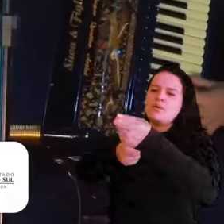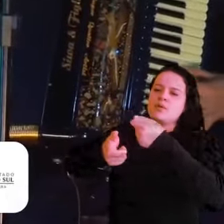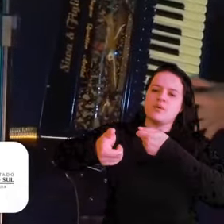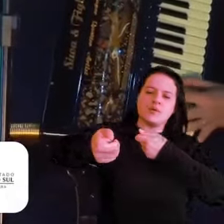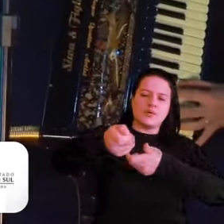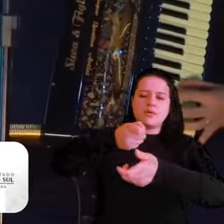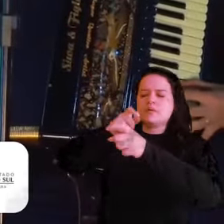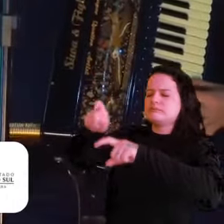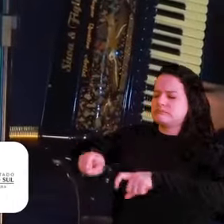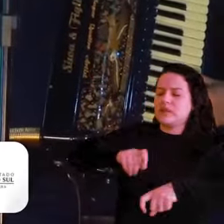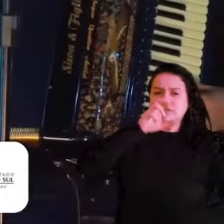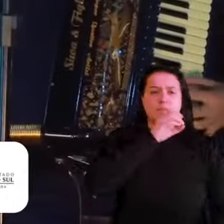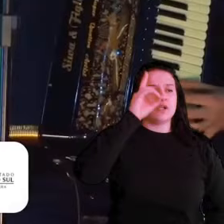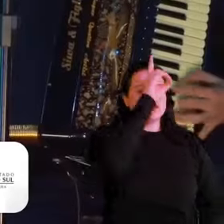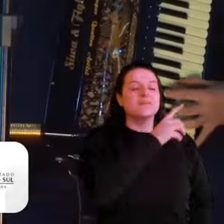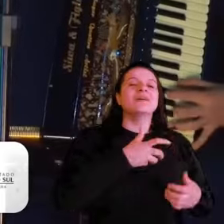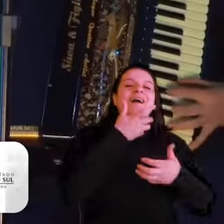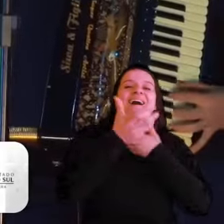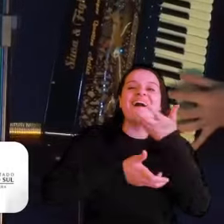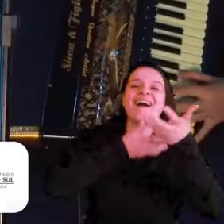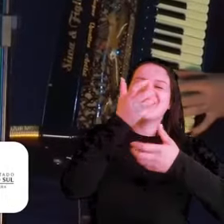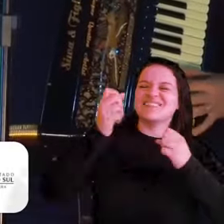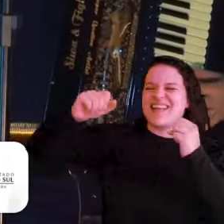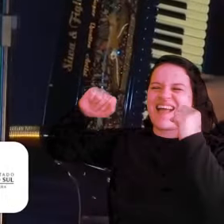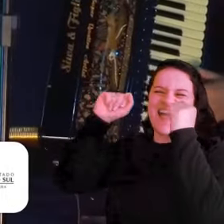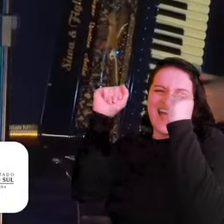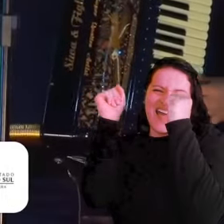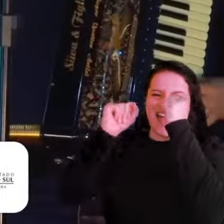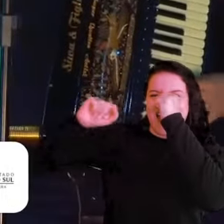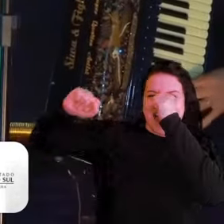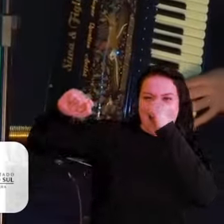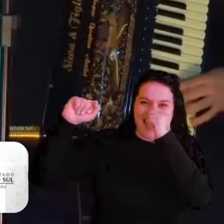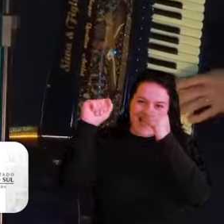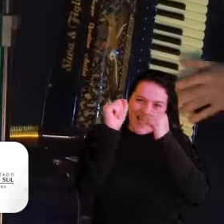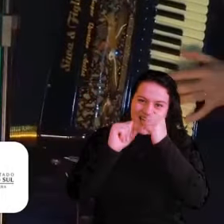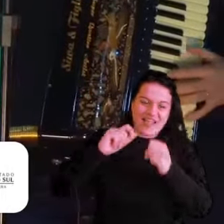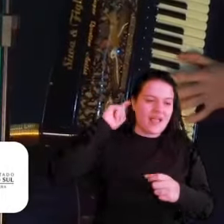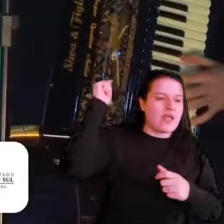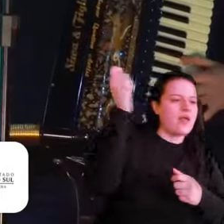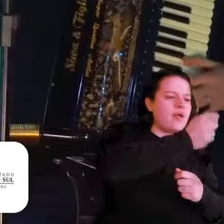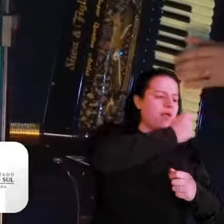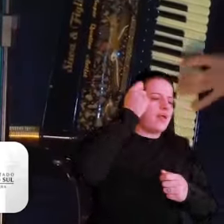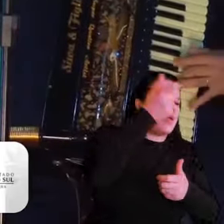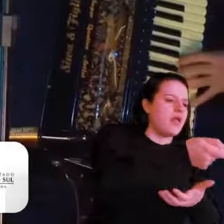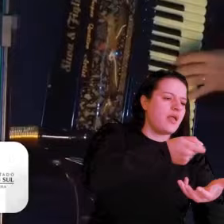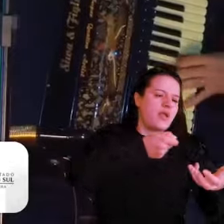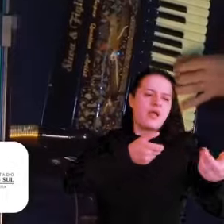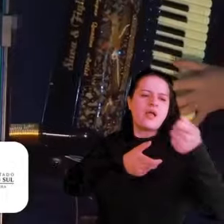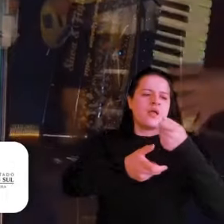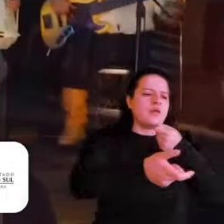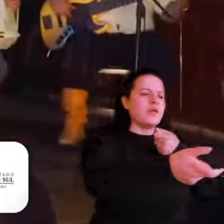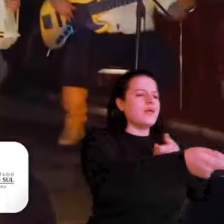campeiro. Pelos finais de semana sou cantador e gaiteiro. A mão que segura o mango